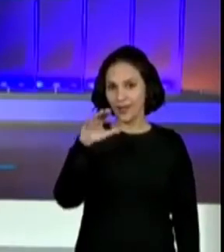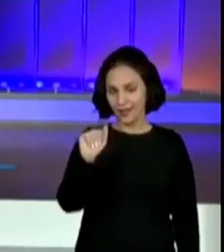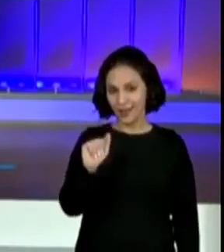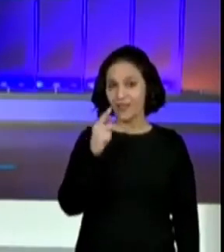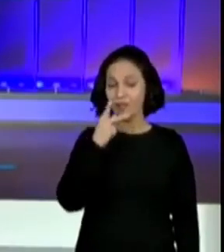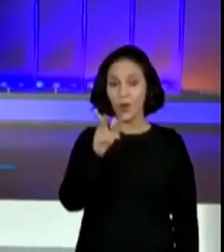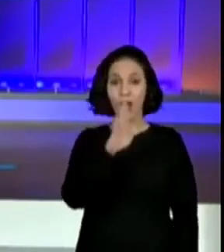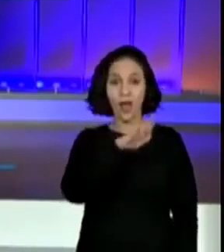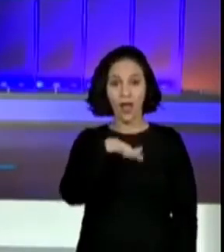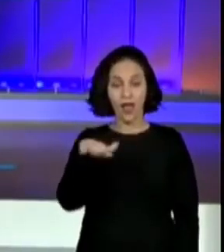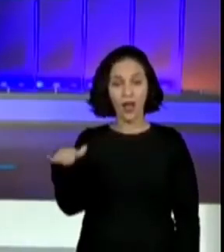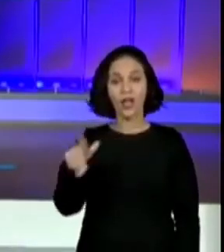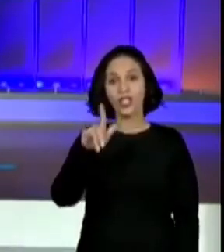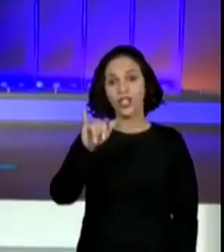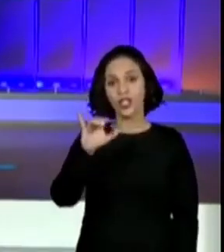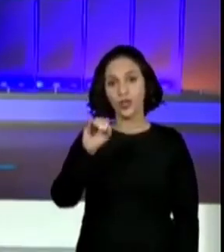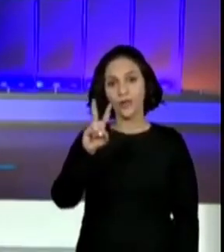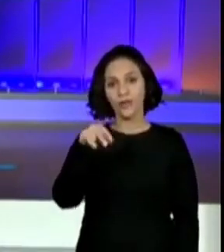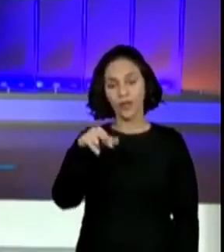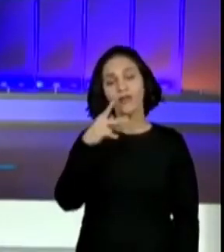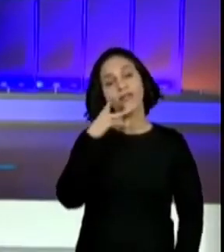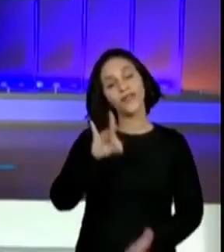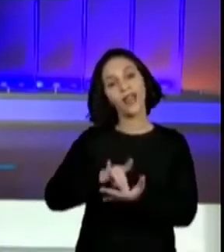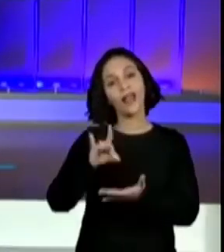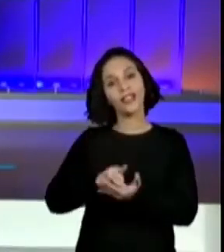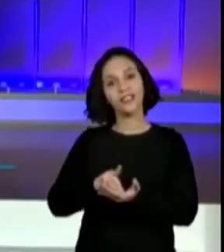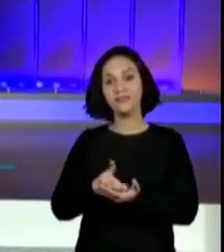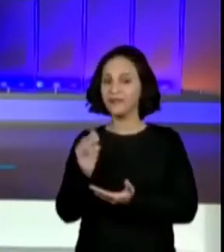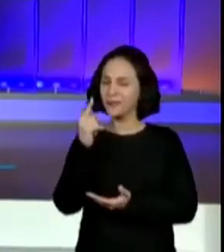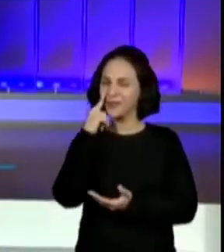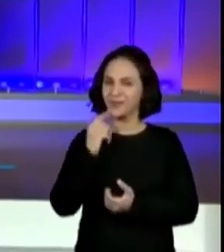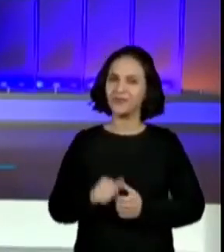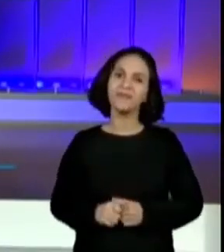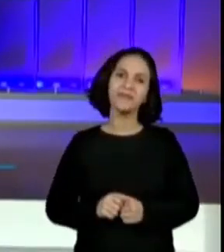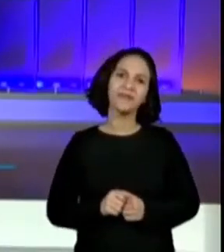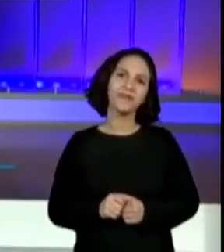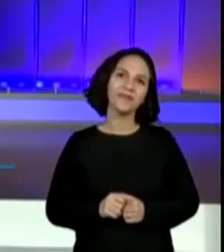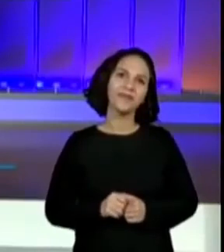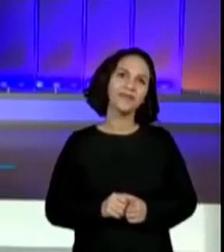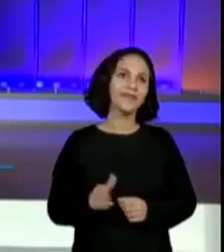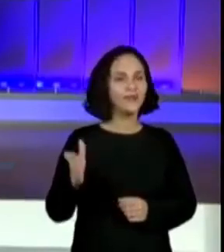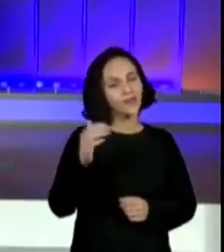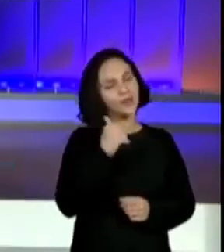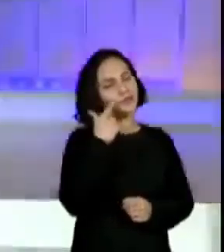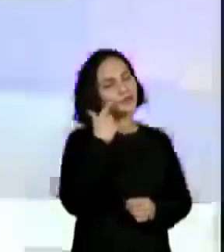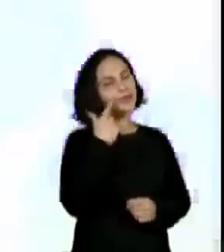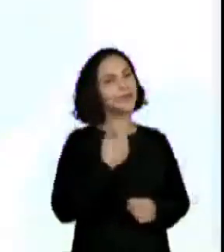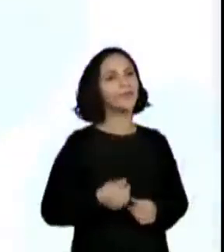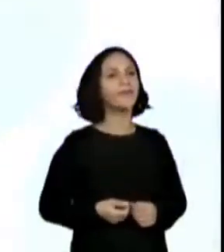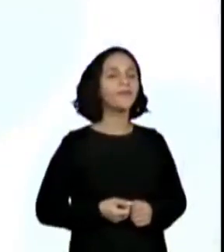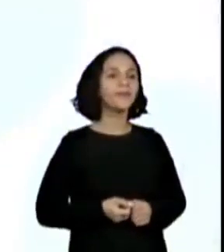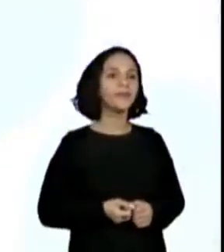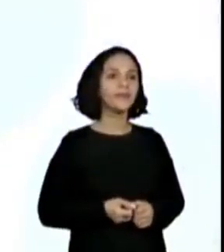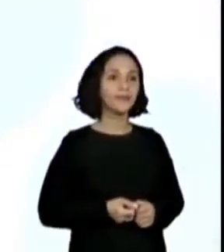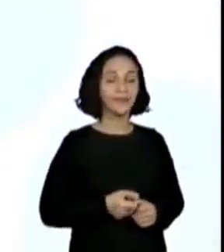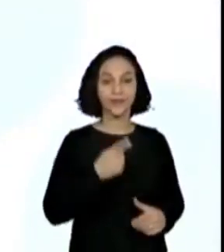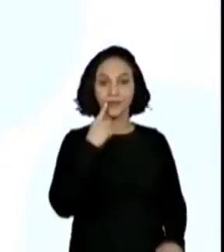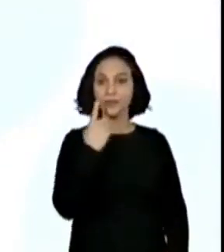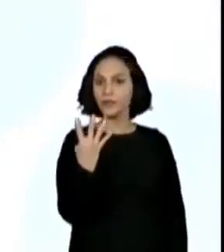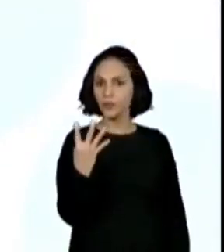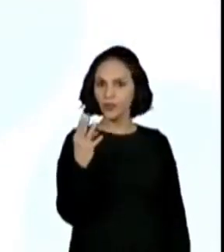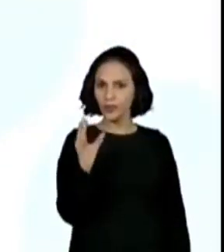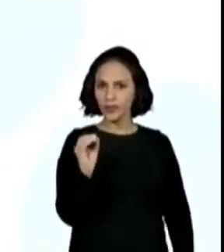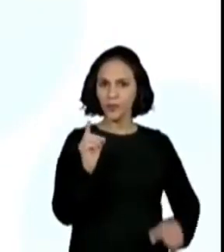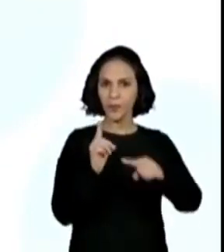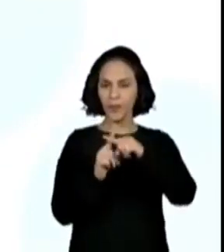Giovana também falou que é verdadeira vamos analisar essa sentença Então vem comigo vamos lá 40